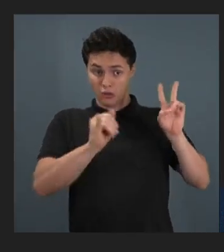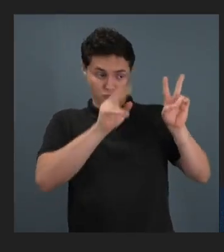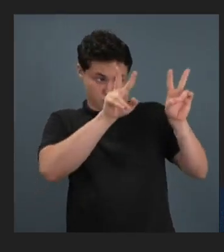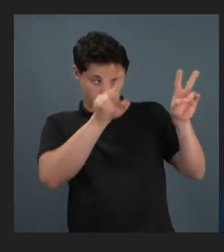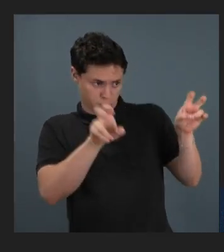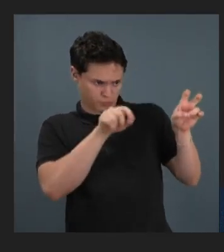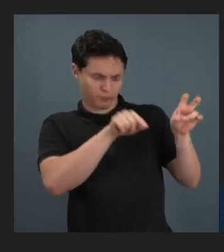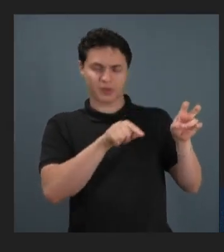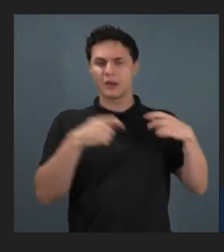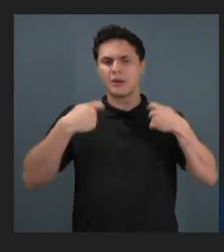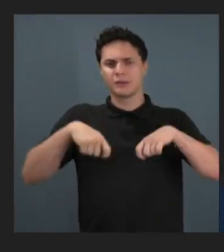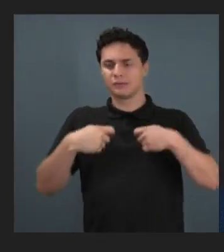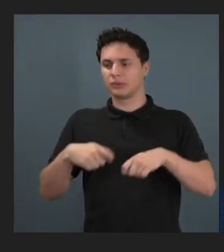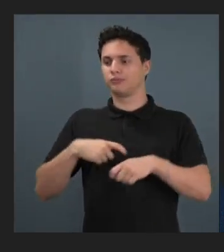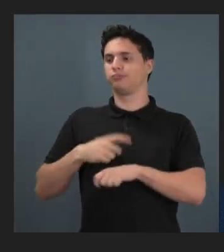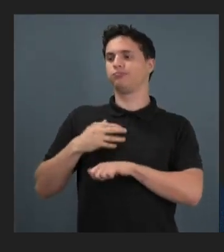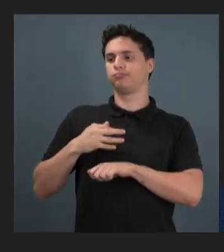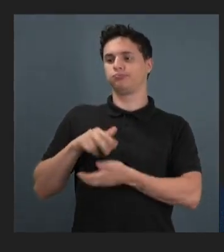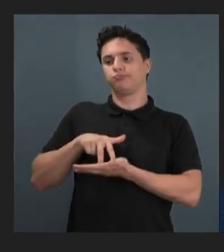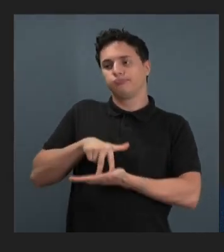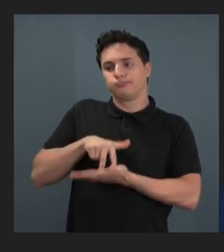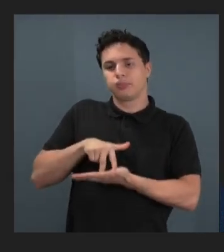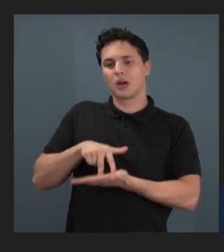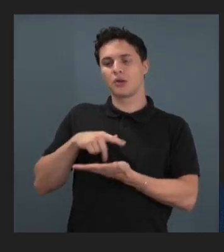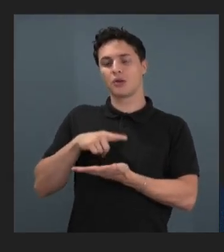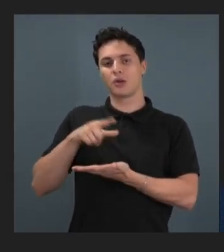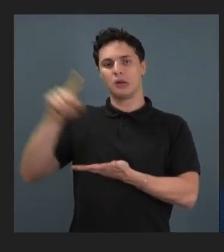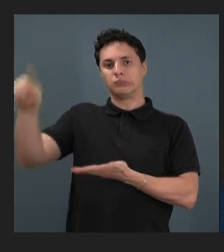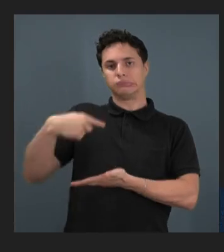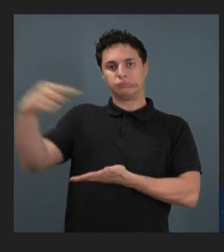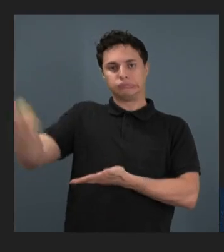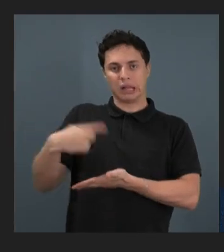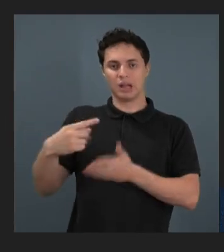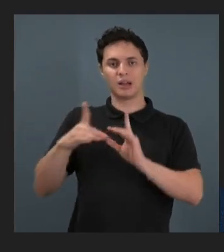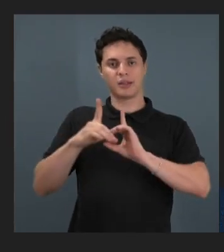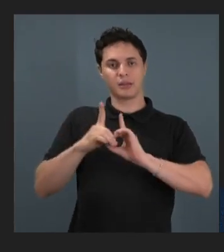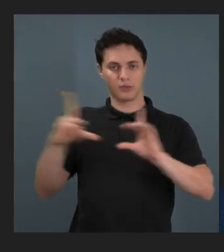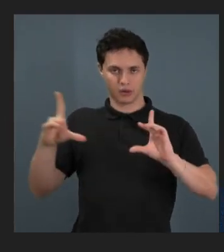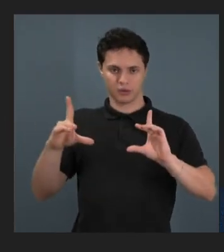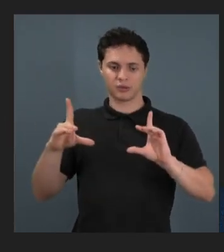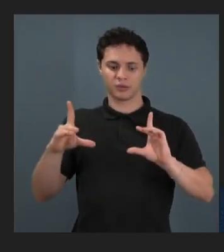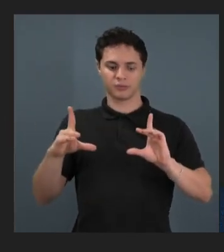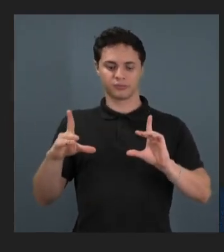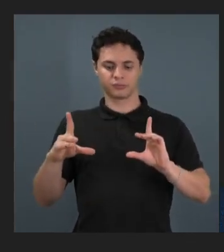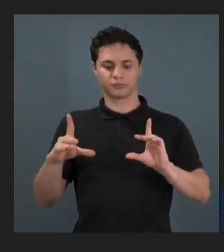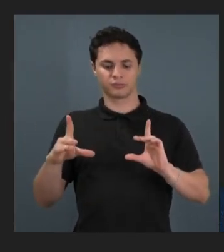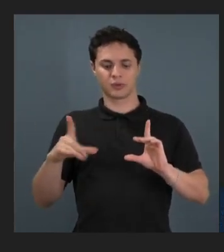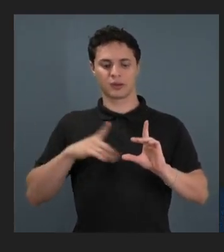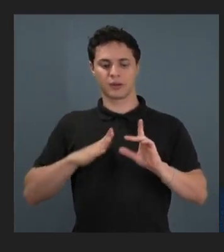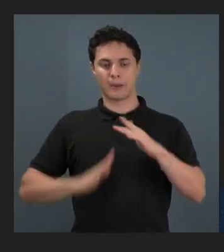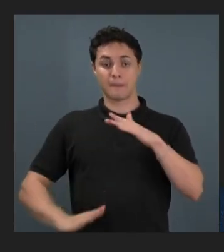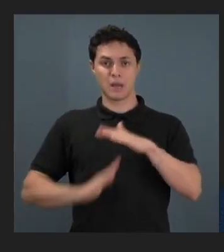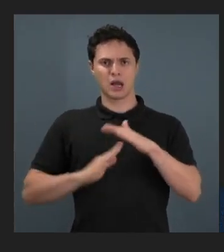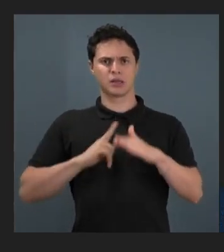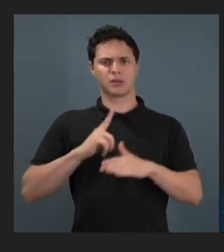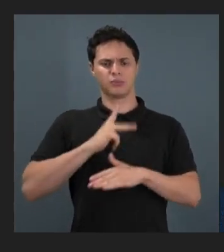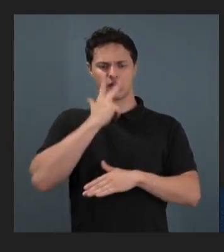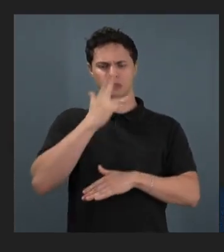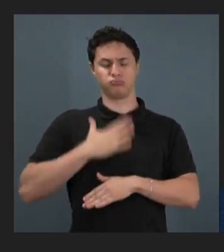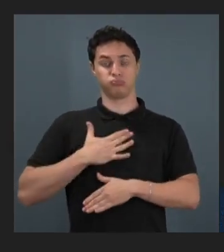que oferecer resistência aos ataques contra a democracia e impedir o